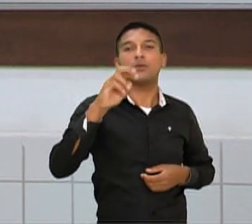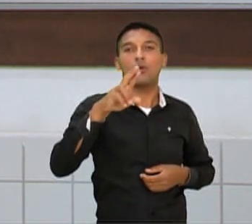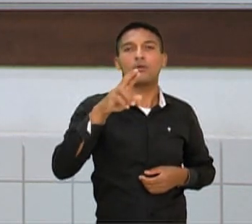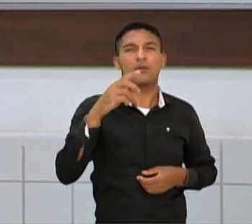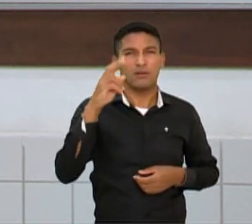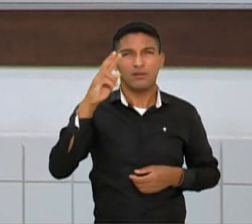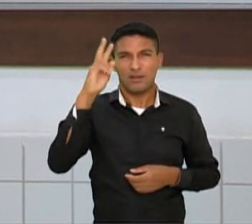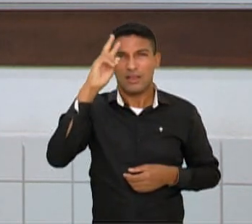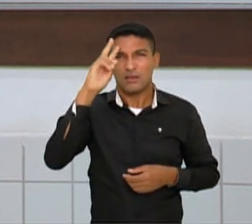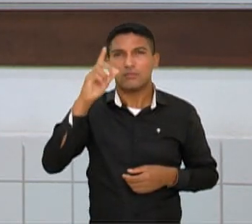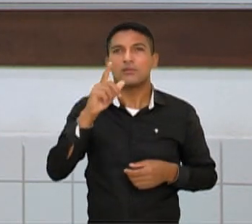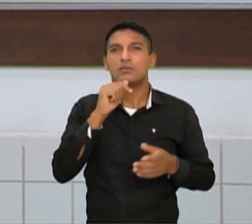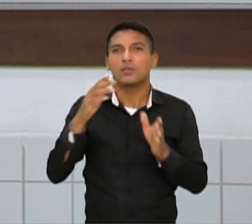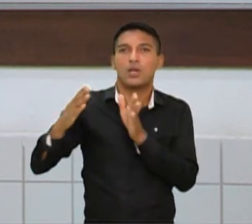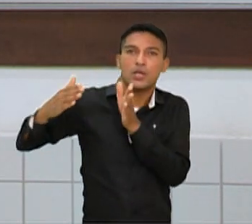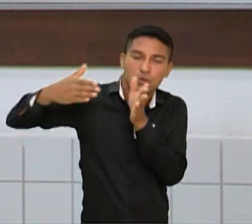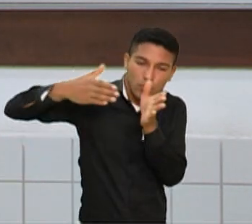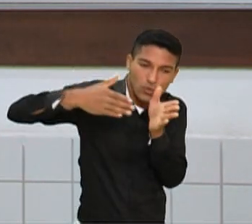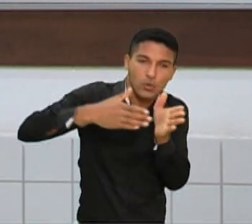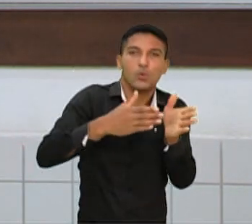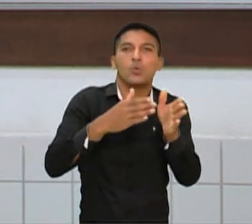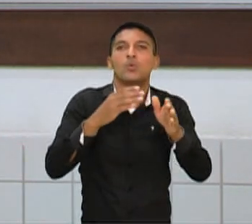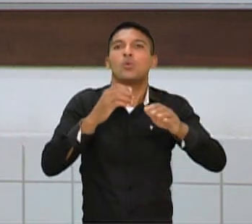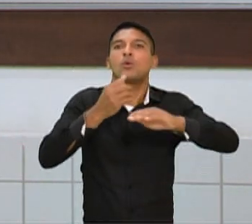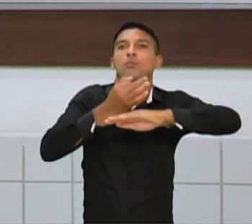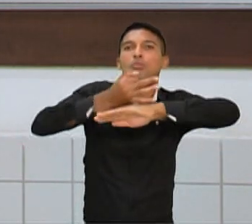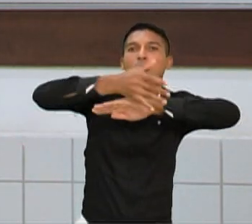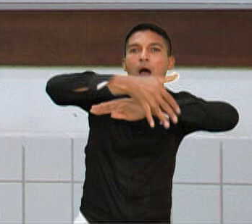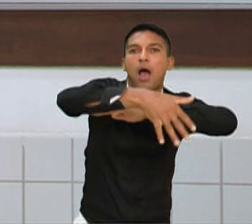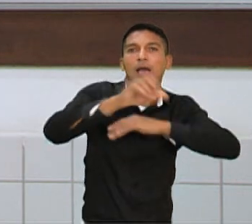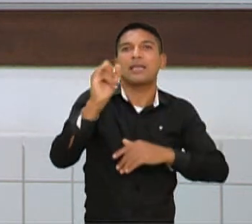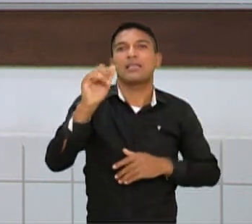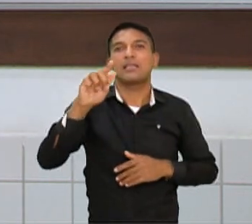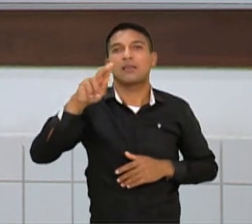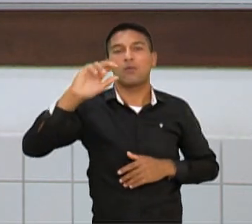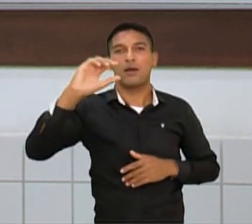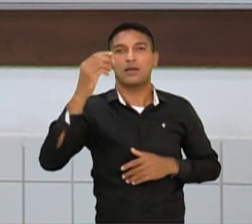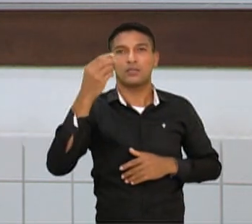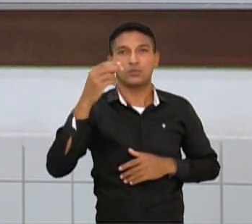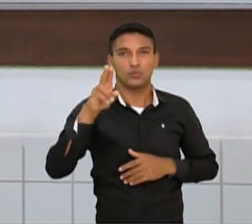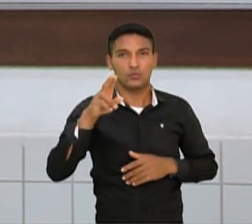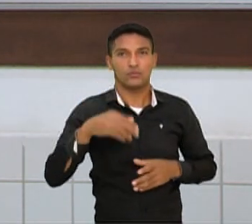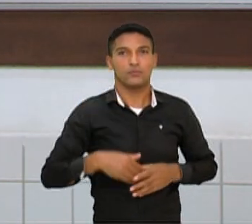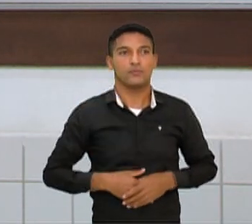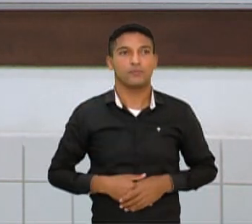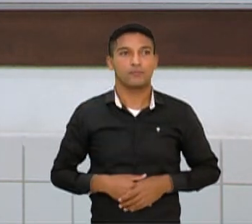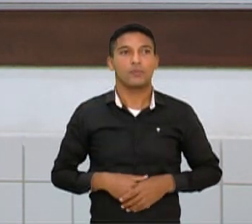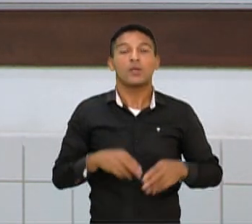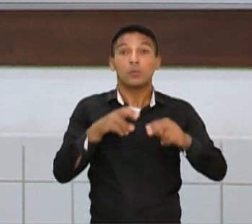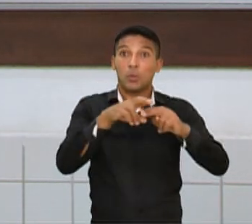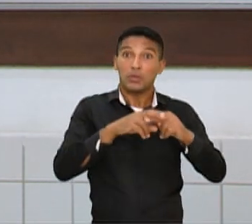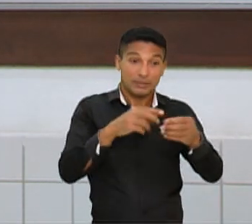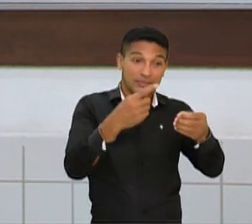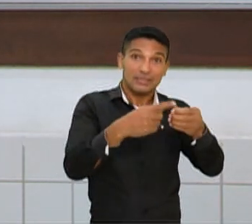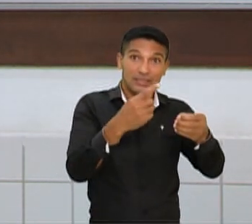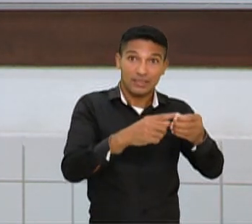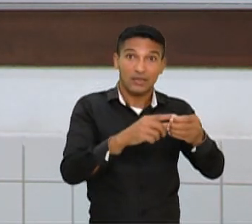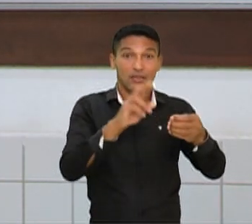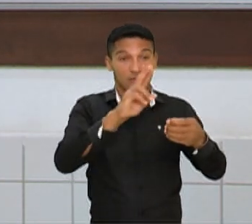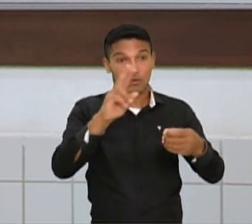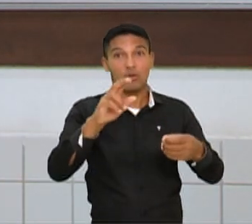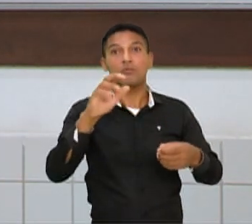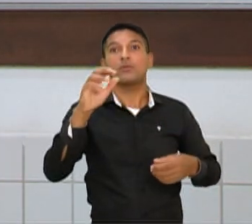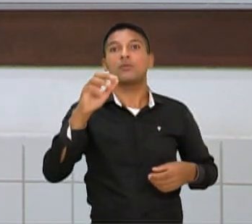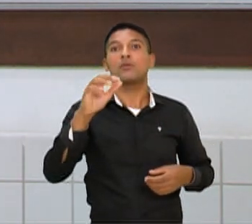ser mais baixo na região do terceiro planalto. Por isso até que deu nome à cidade de Foz do Iguaçu, porque